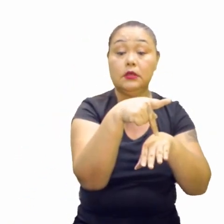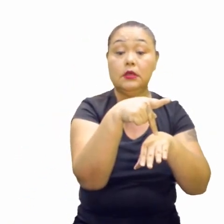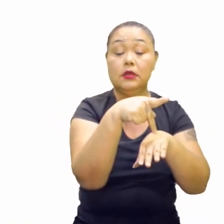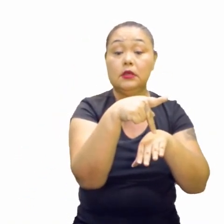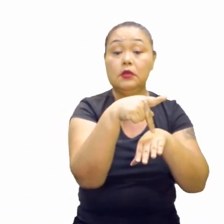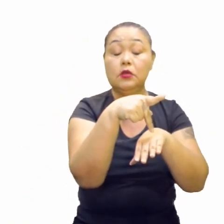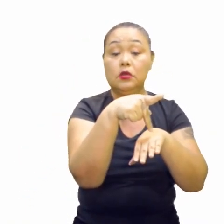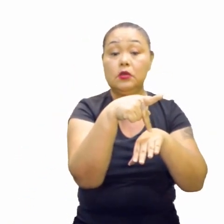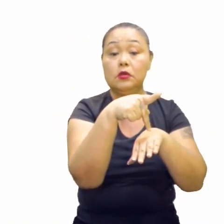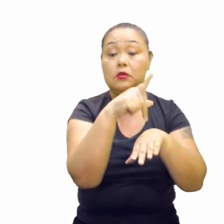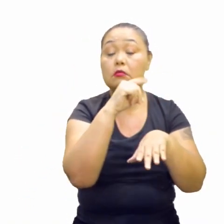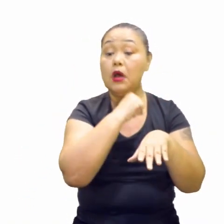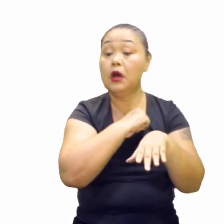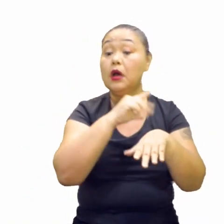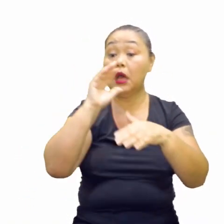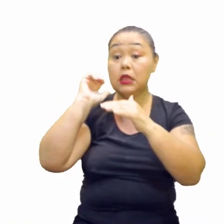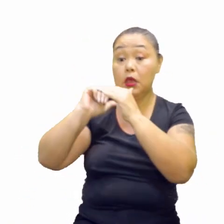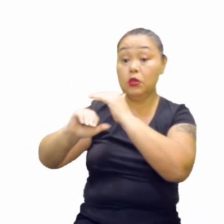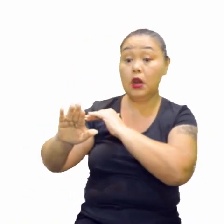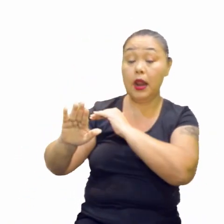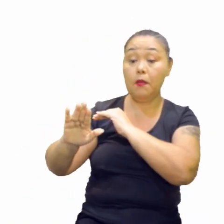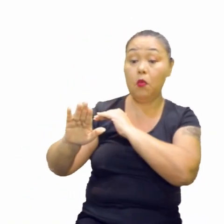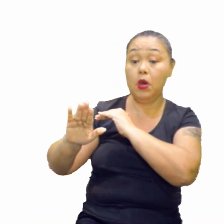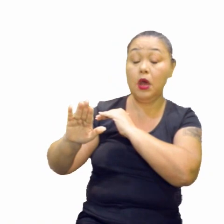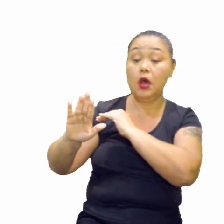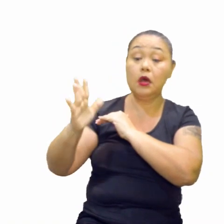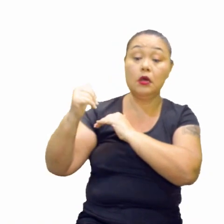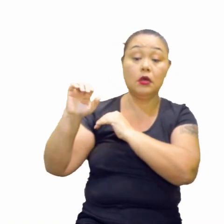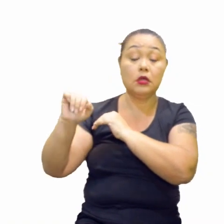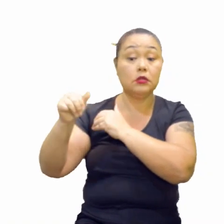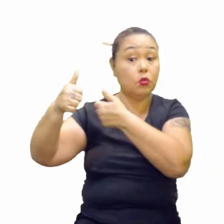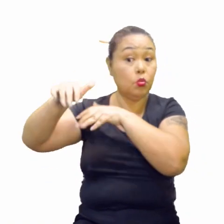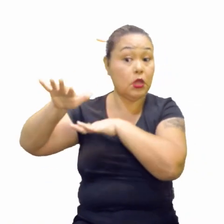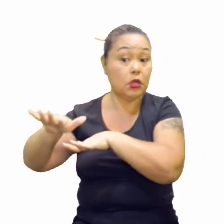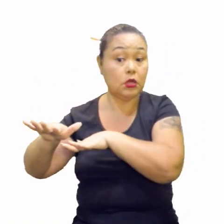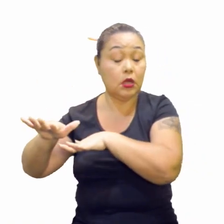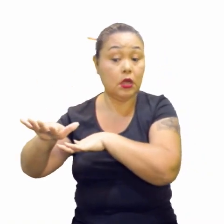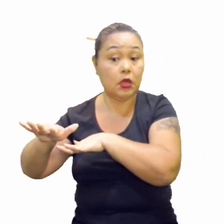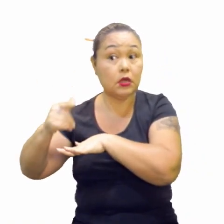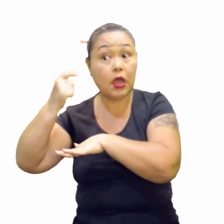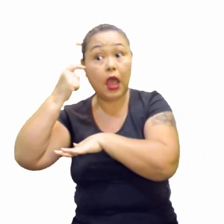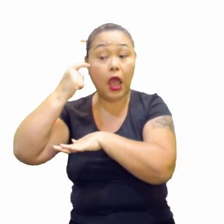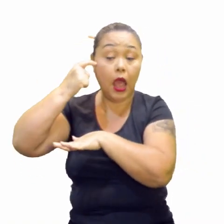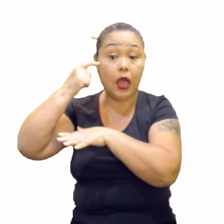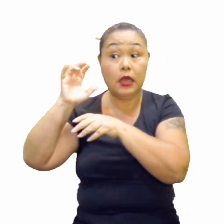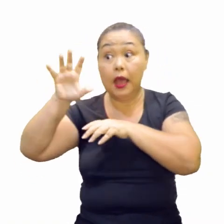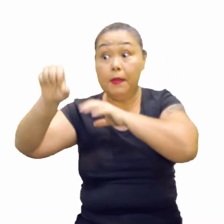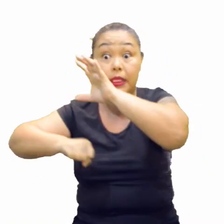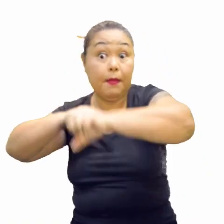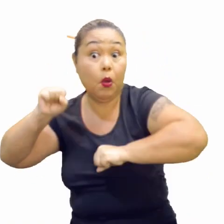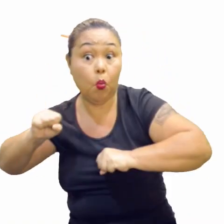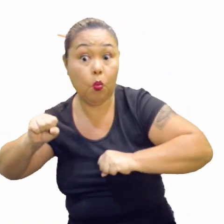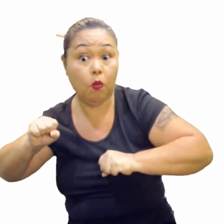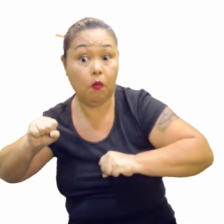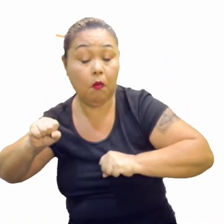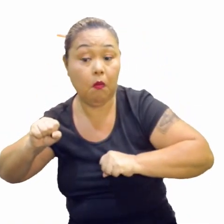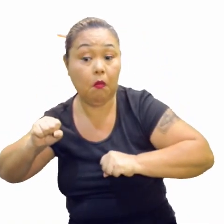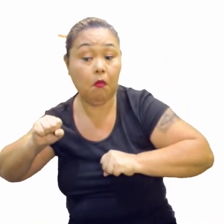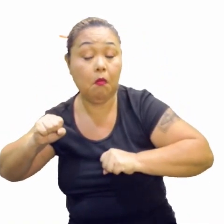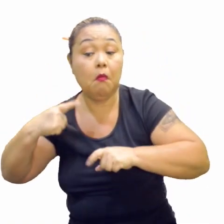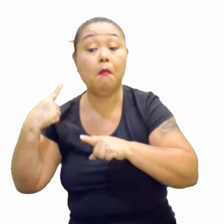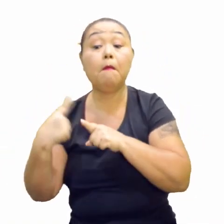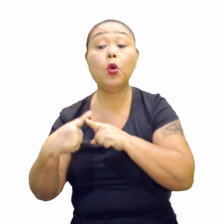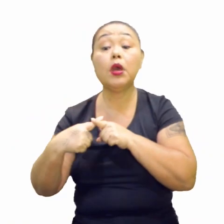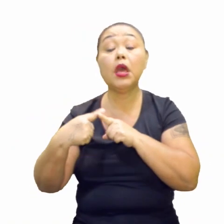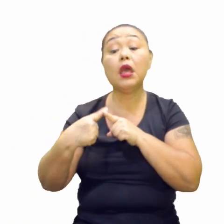na poupança, ele não deixa porque acha que o governo vai meter a mão. Por causa de quê? Ah, rapaz,